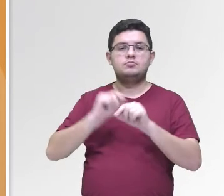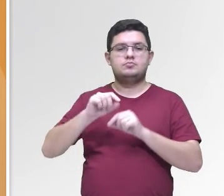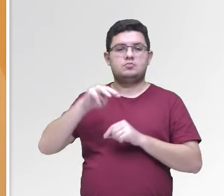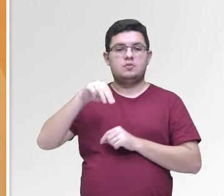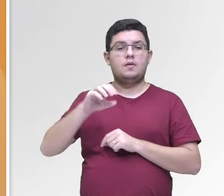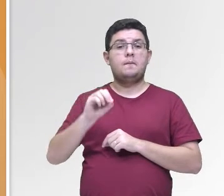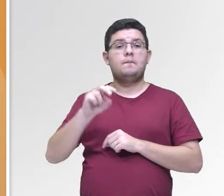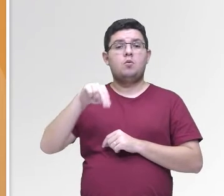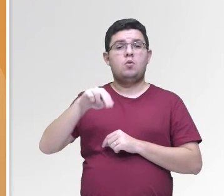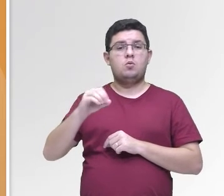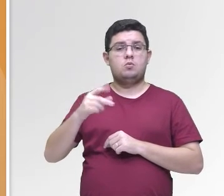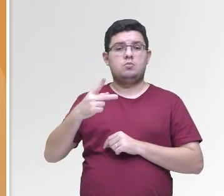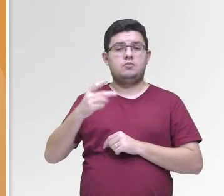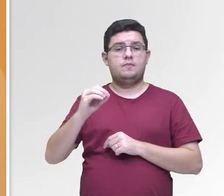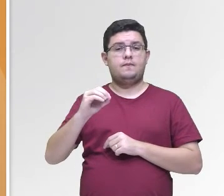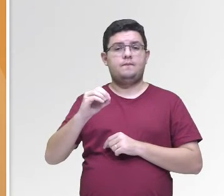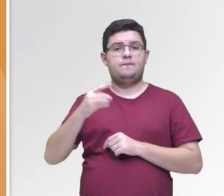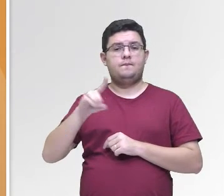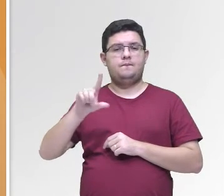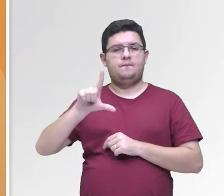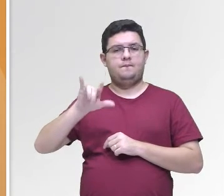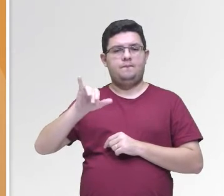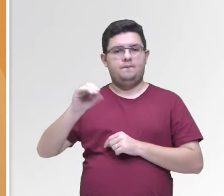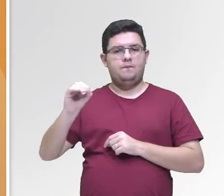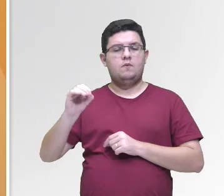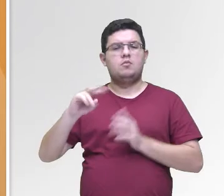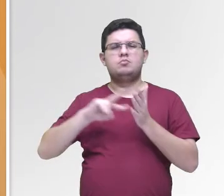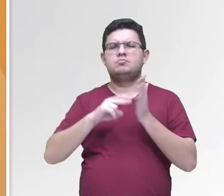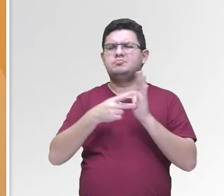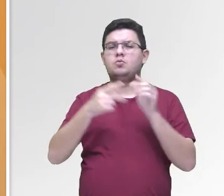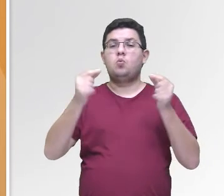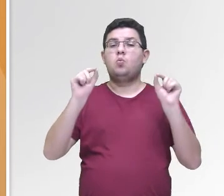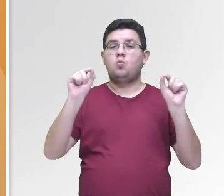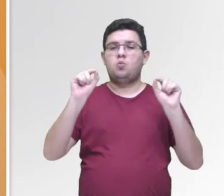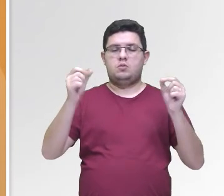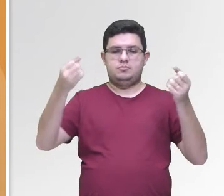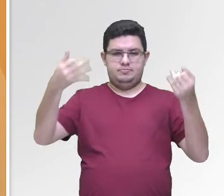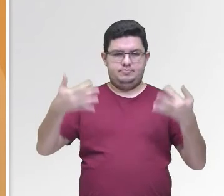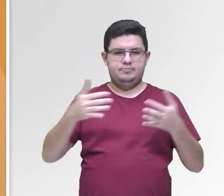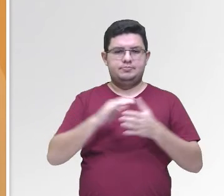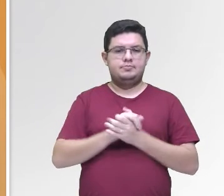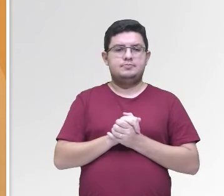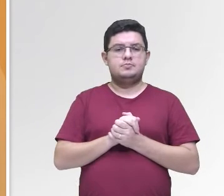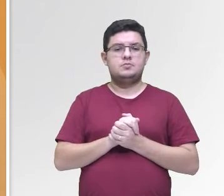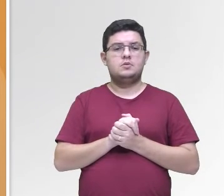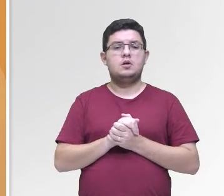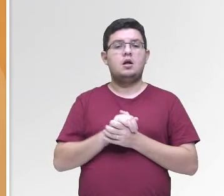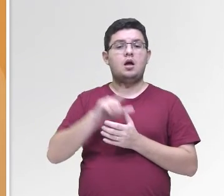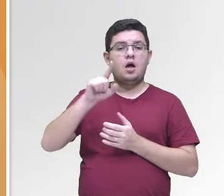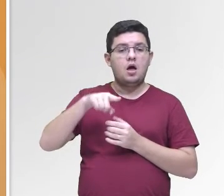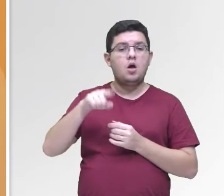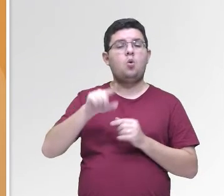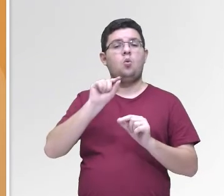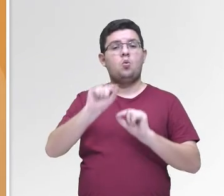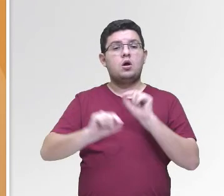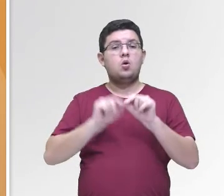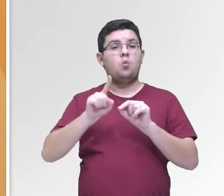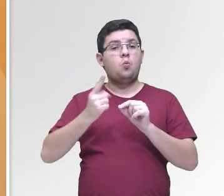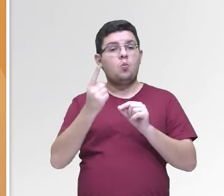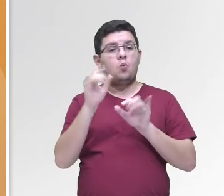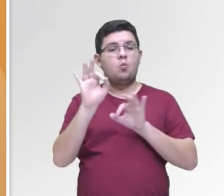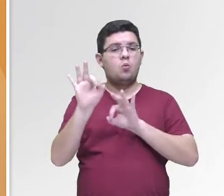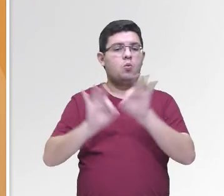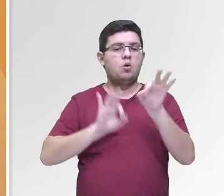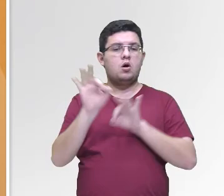o monopólio que existia no capitalismo financeiro? Era uma forma de organizar o mercado em